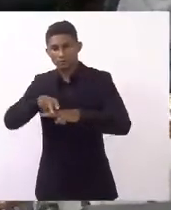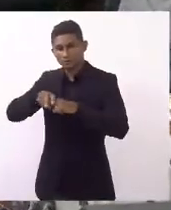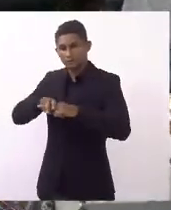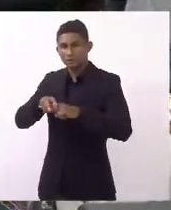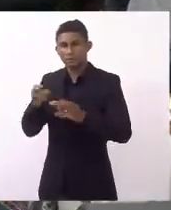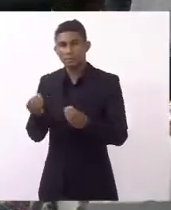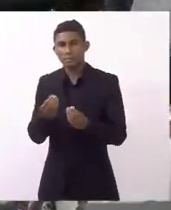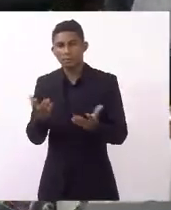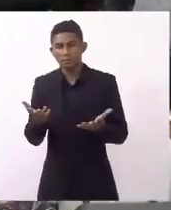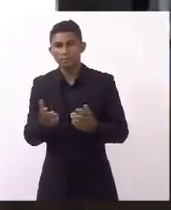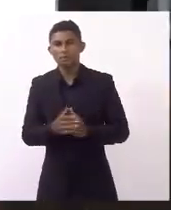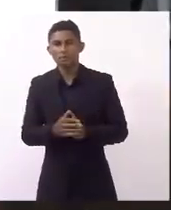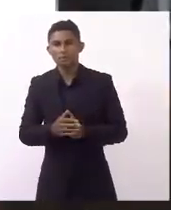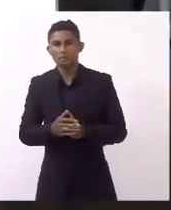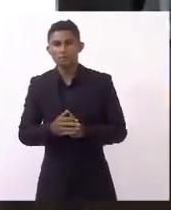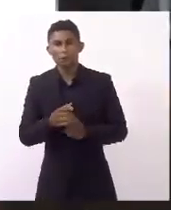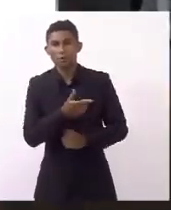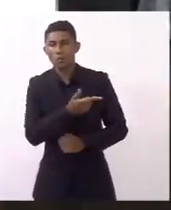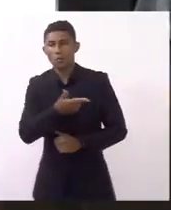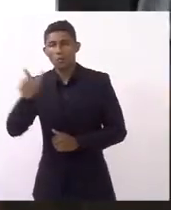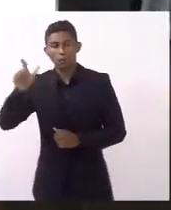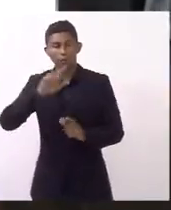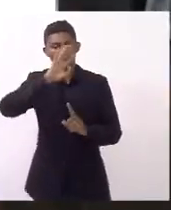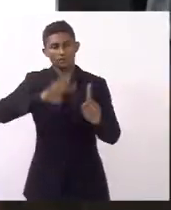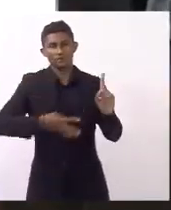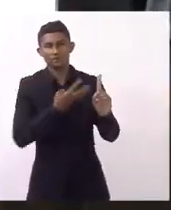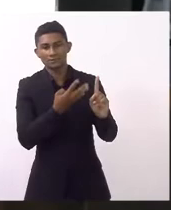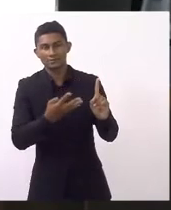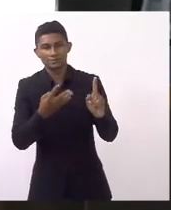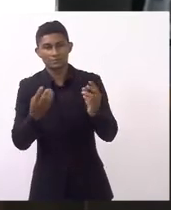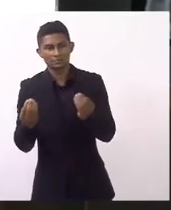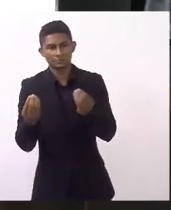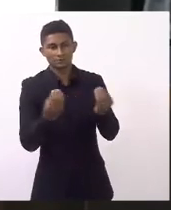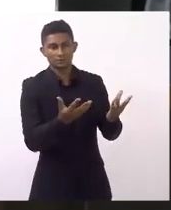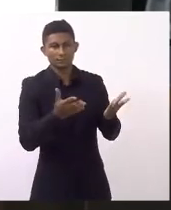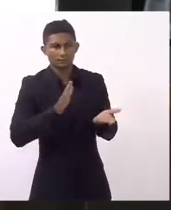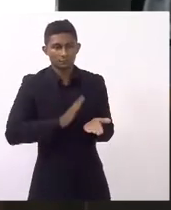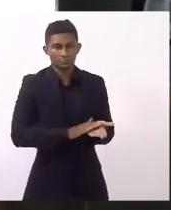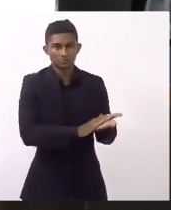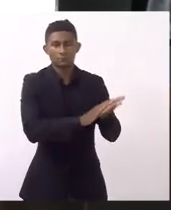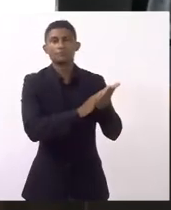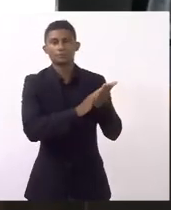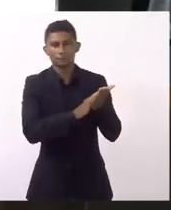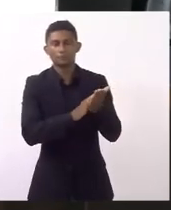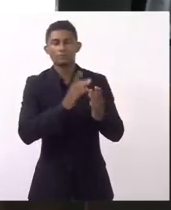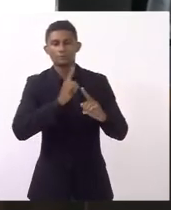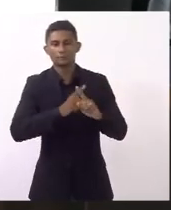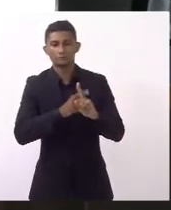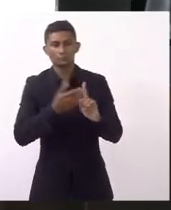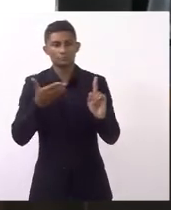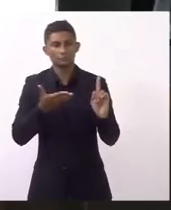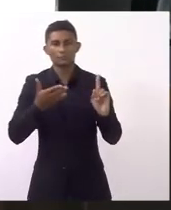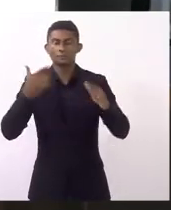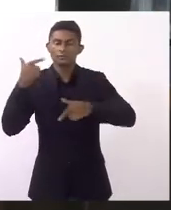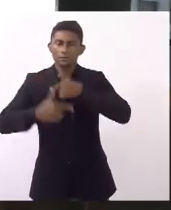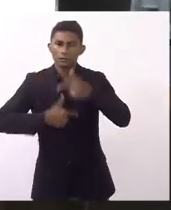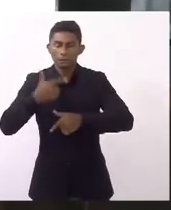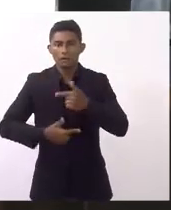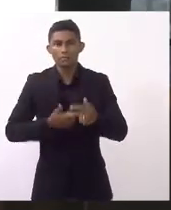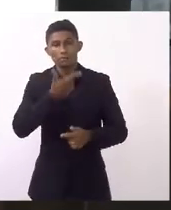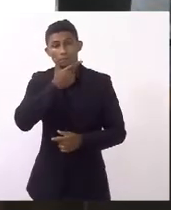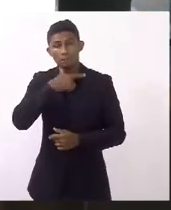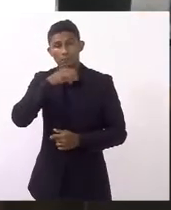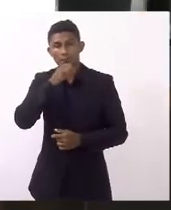possa receber uma outra homenagem do nosso mandato e reconhecimento ao seu trabalho pai